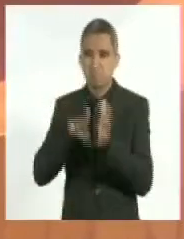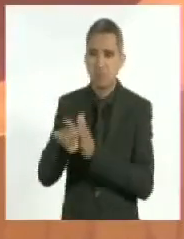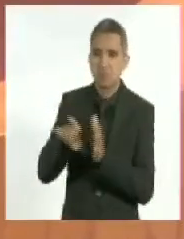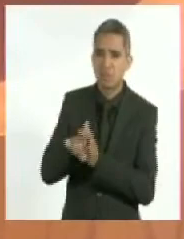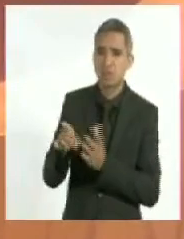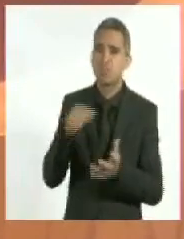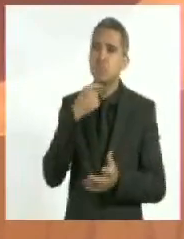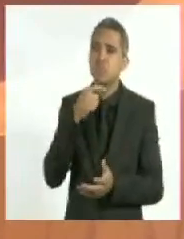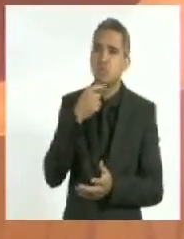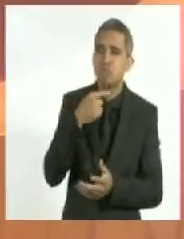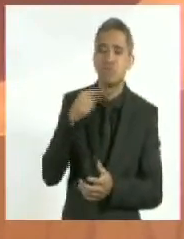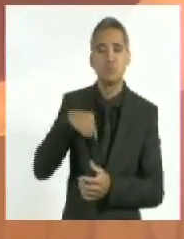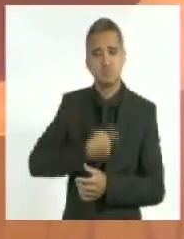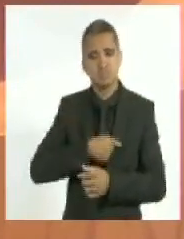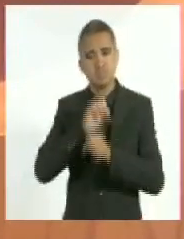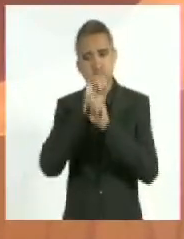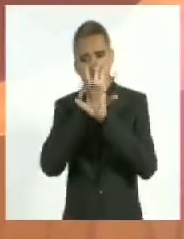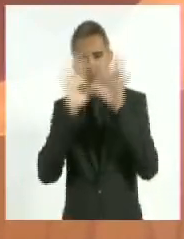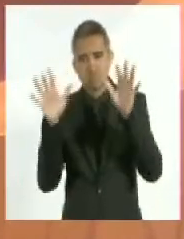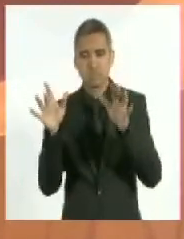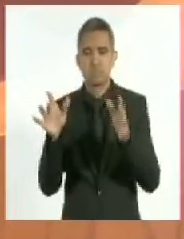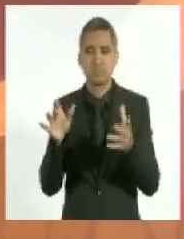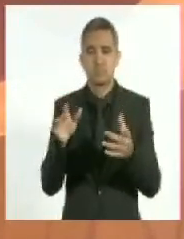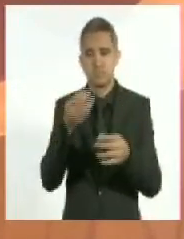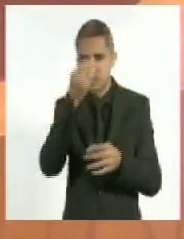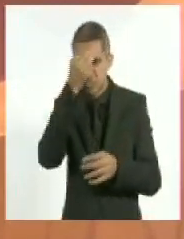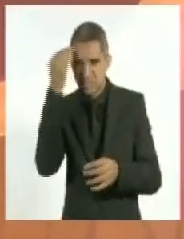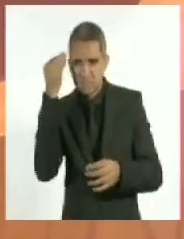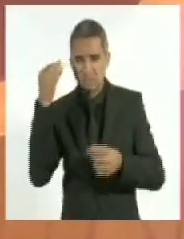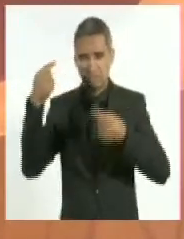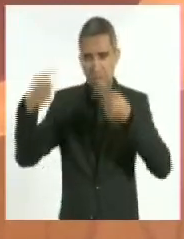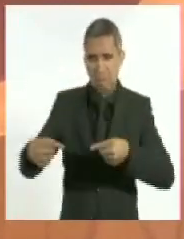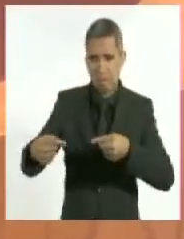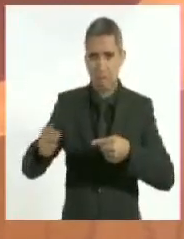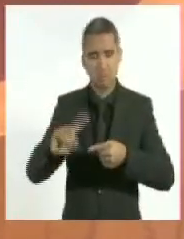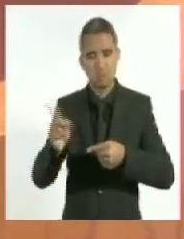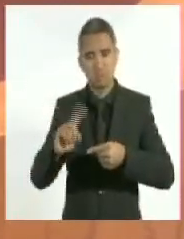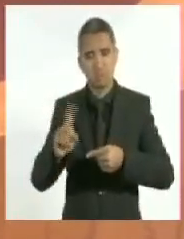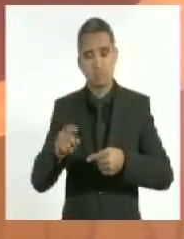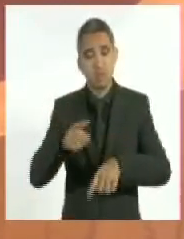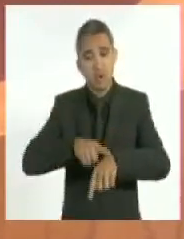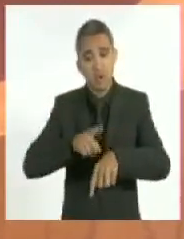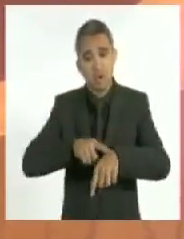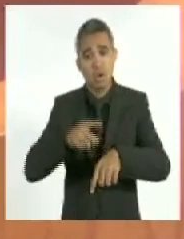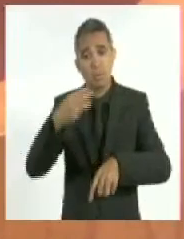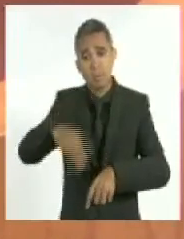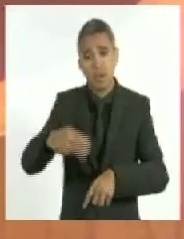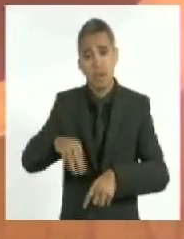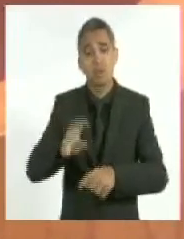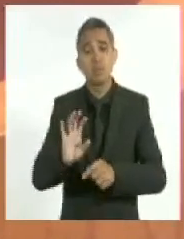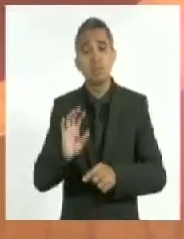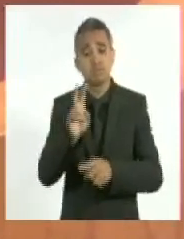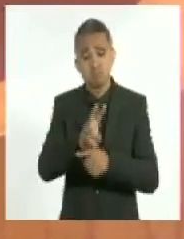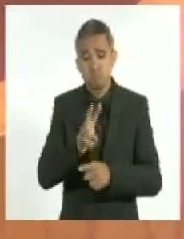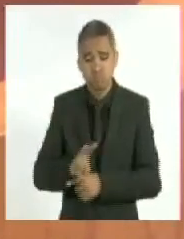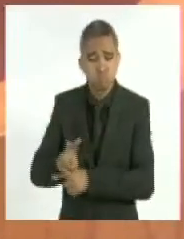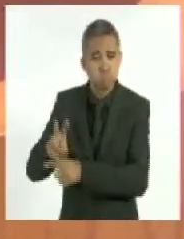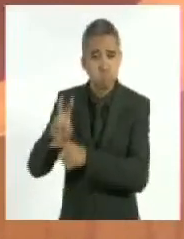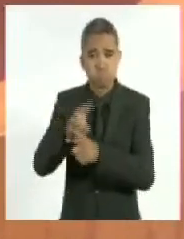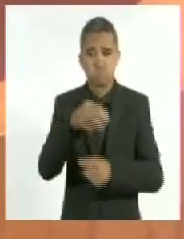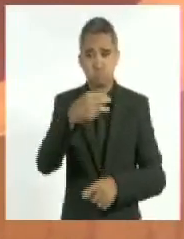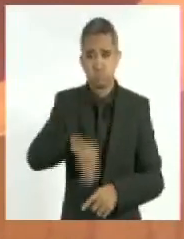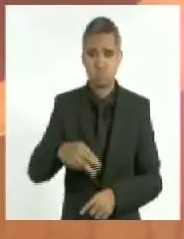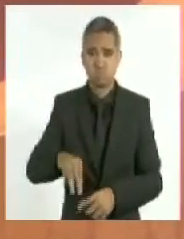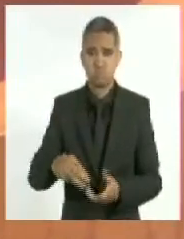vamos travar e vamos esquecer qualquer diferença. É hora do Maranhão defender o interesse do nosso Estado, como os outros estados fazem. Minas